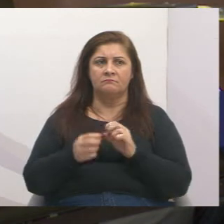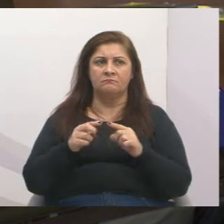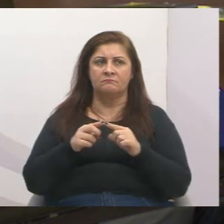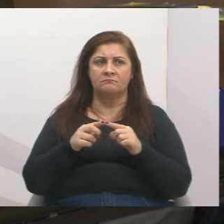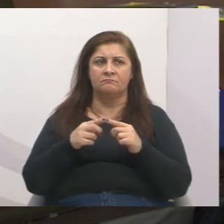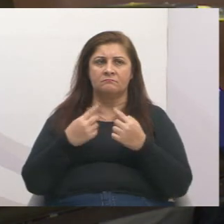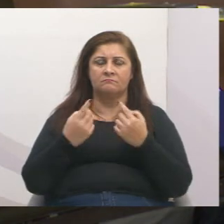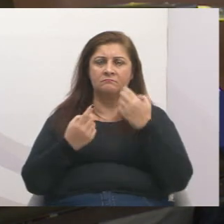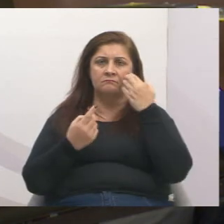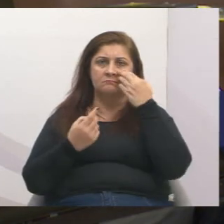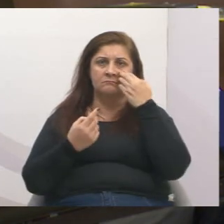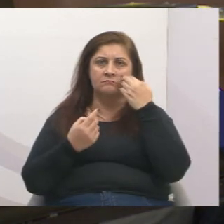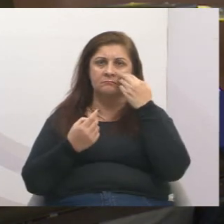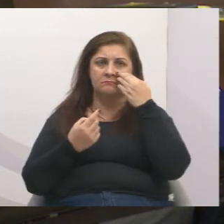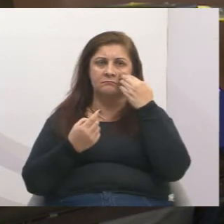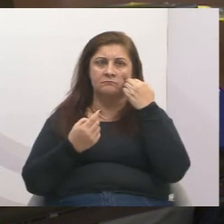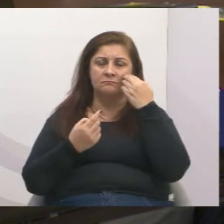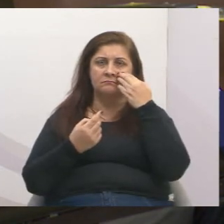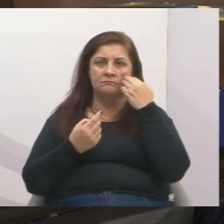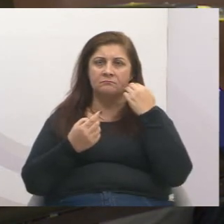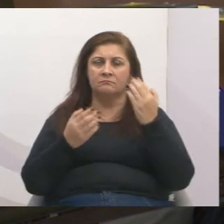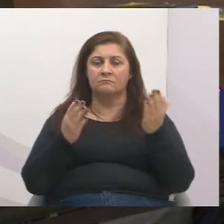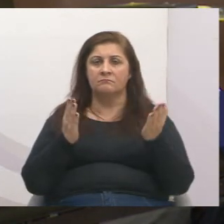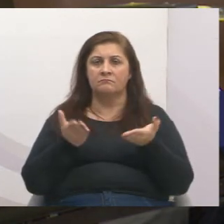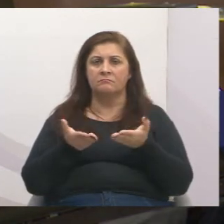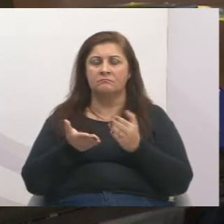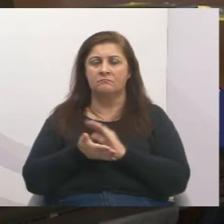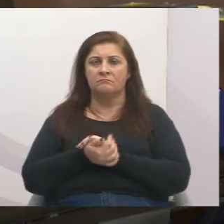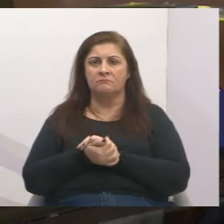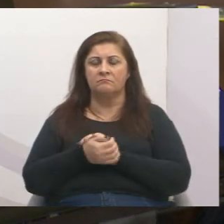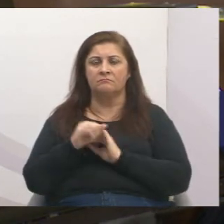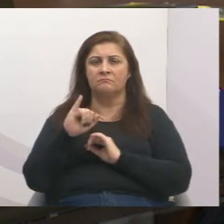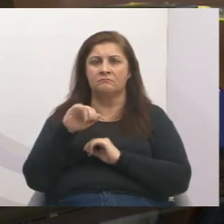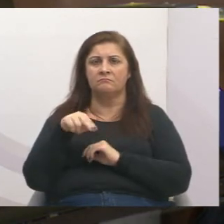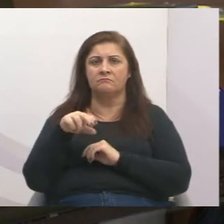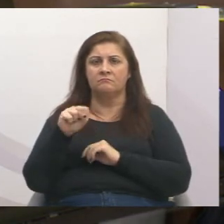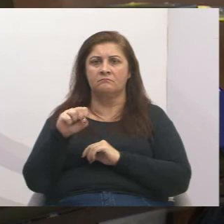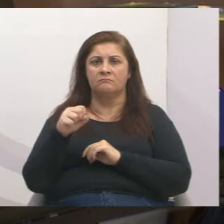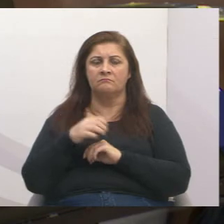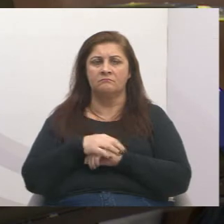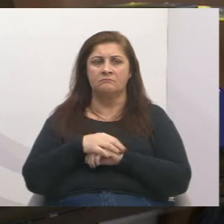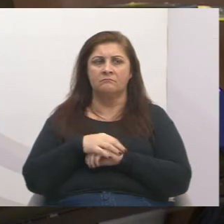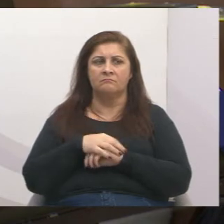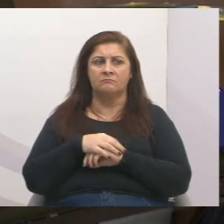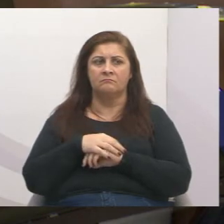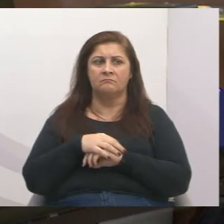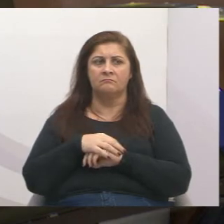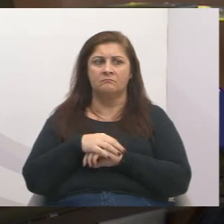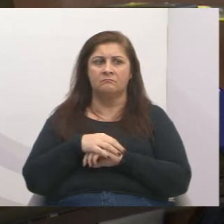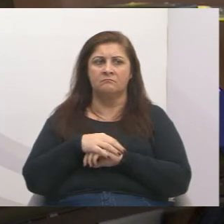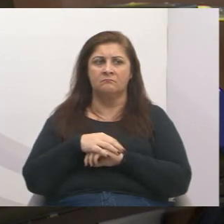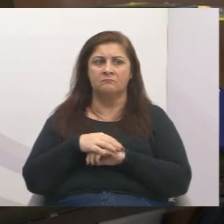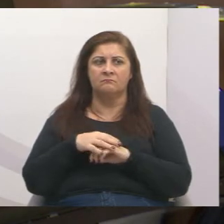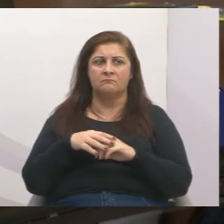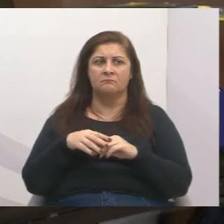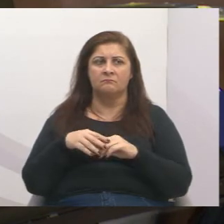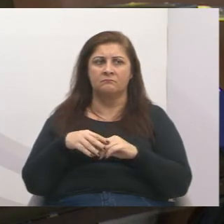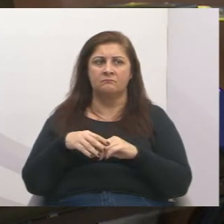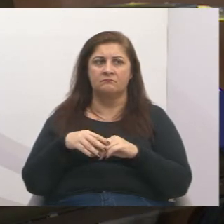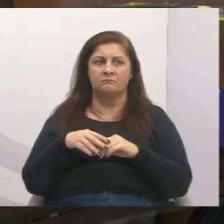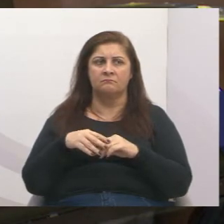Mas a gente vê aqui o piso do INSS, 7.080. E nós estamos